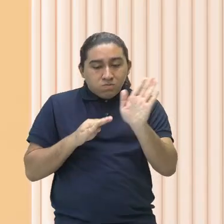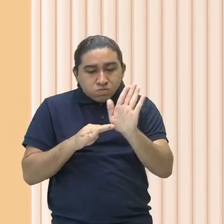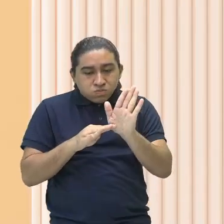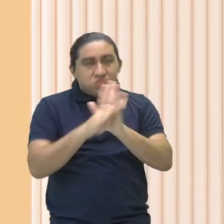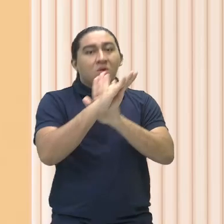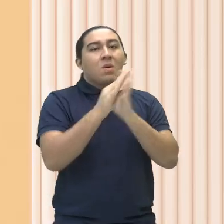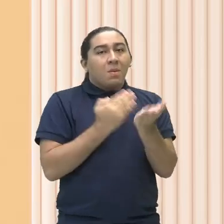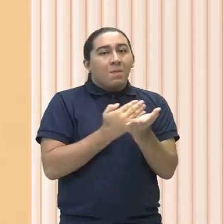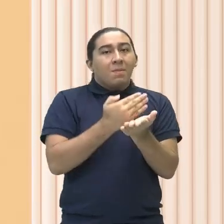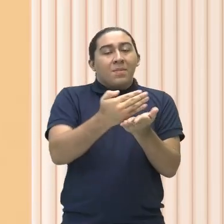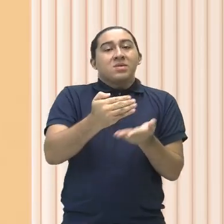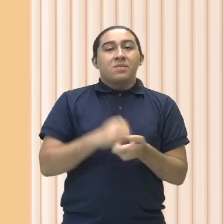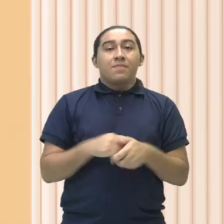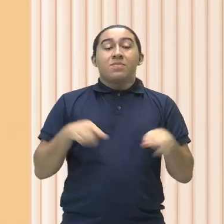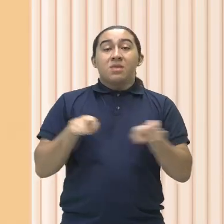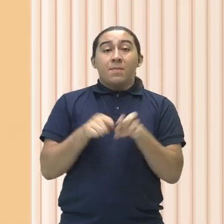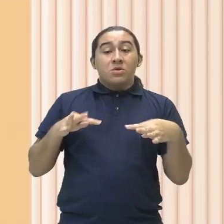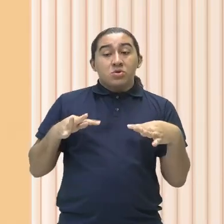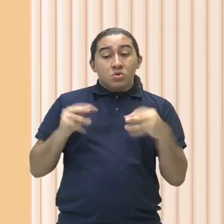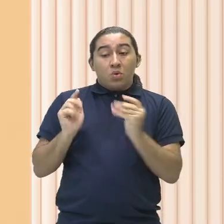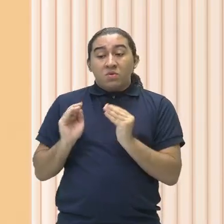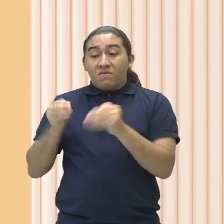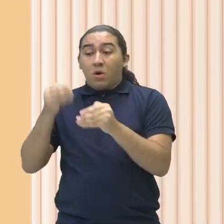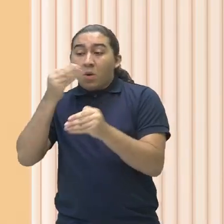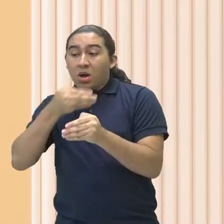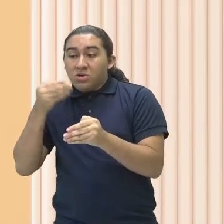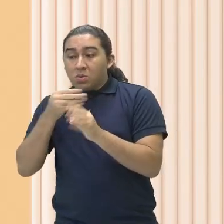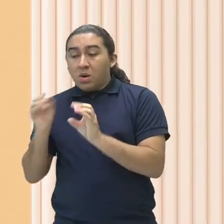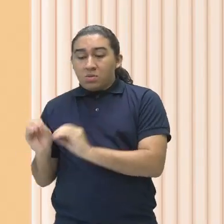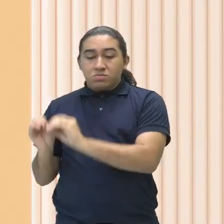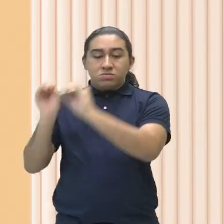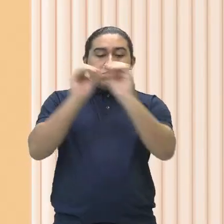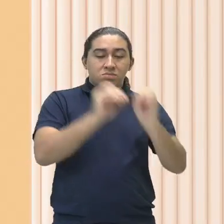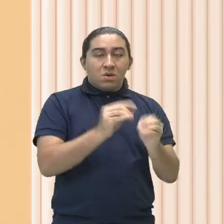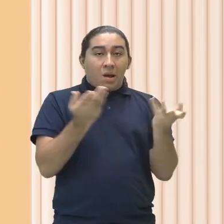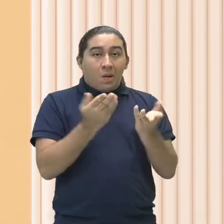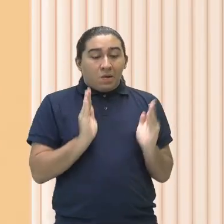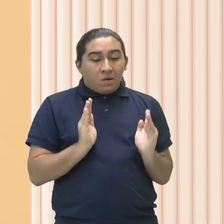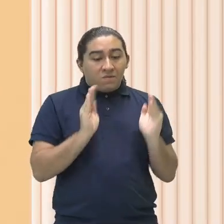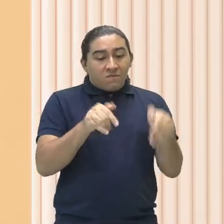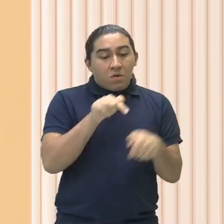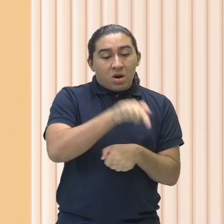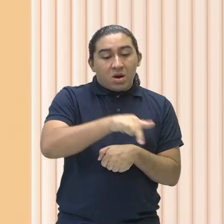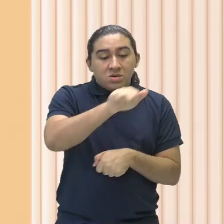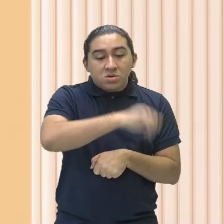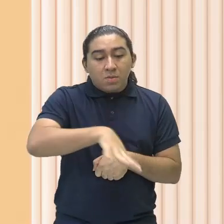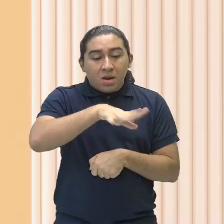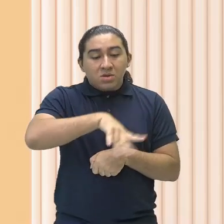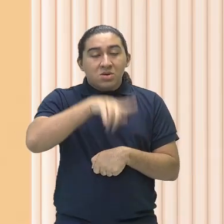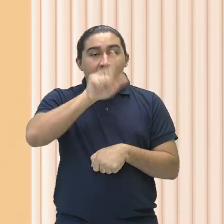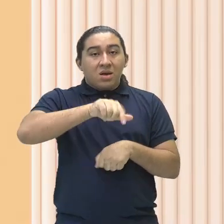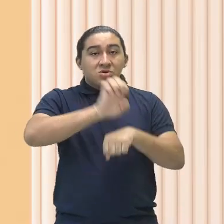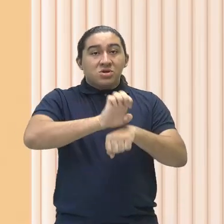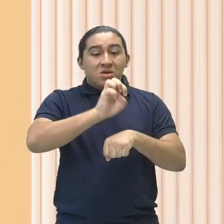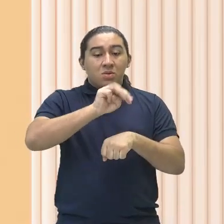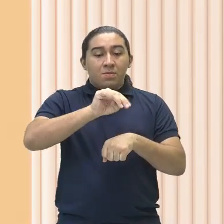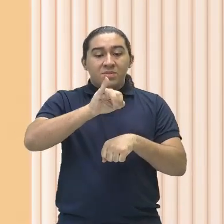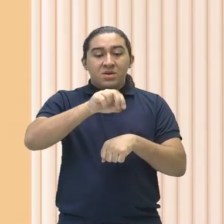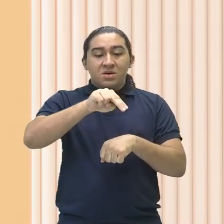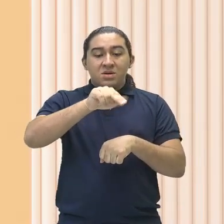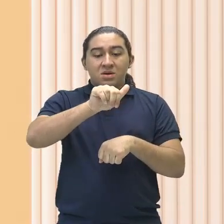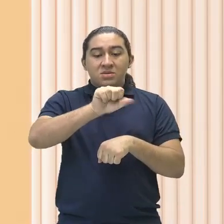todo o eixo econômico, por um certo momento, para essa região das Minas, certo?